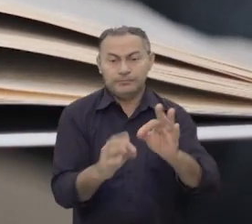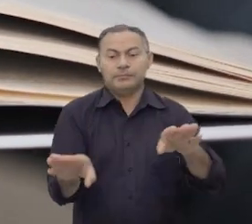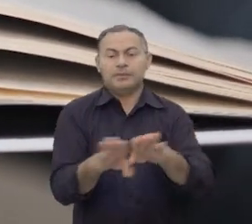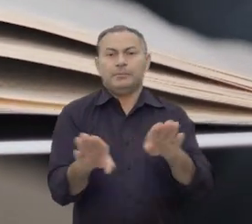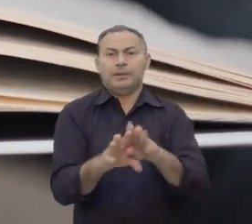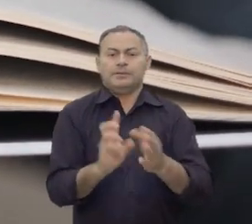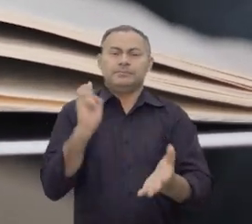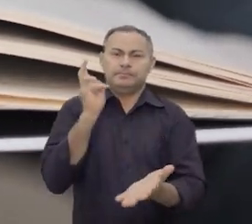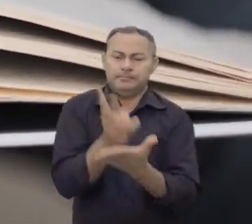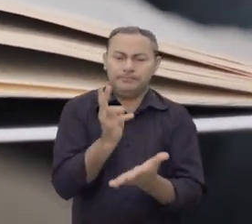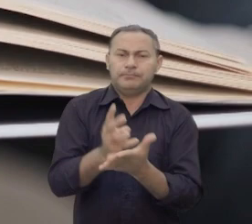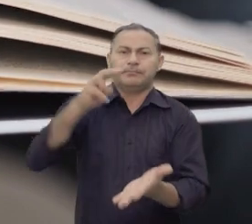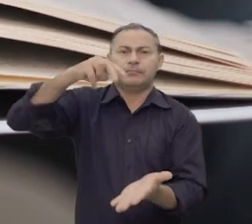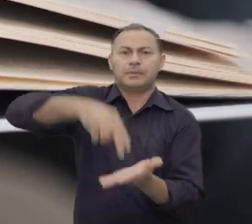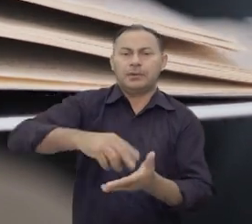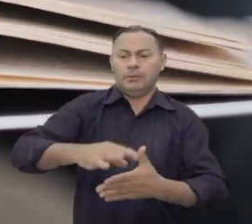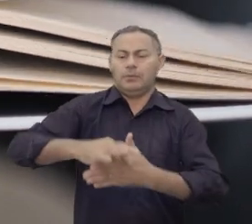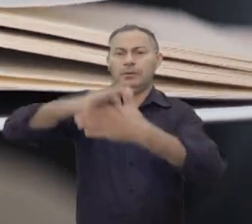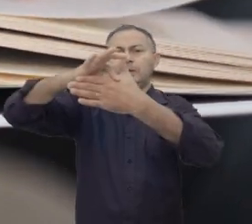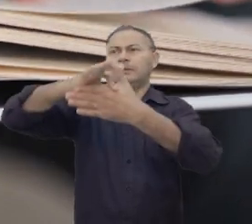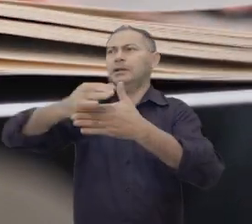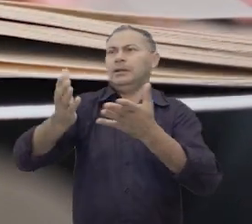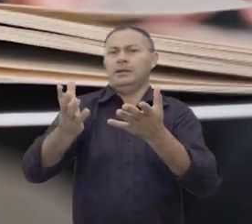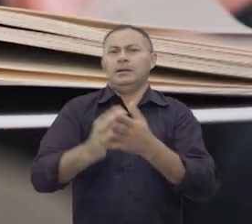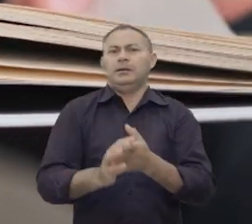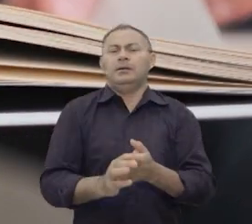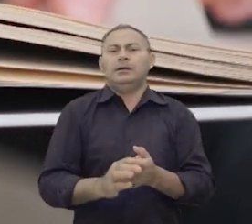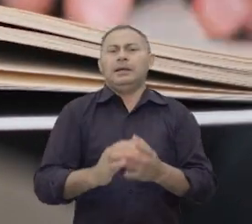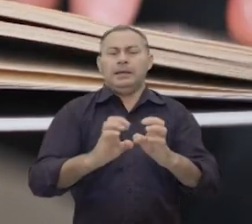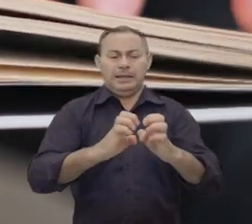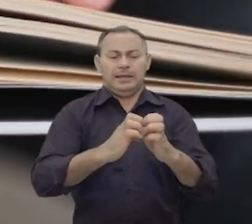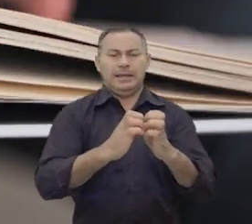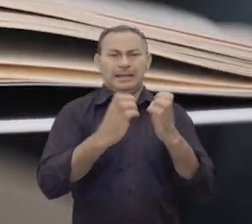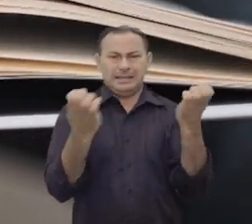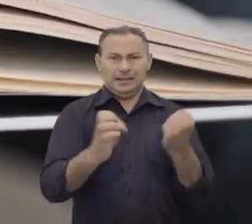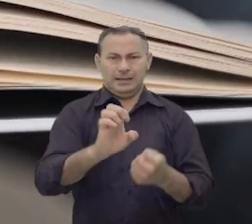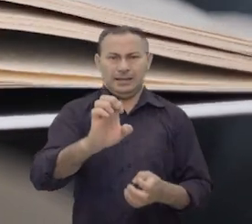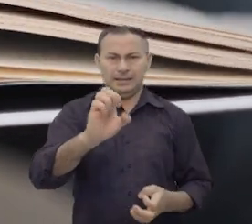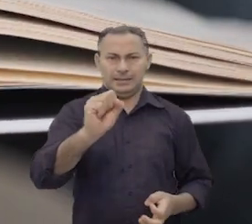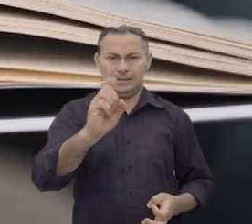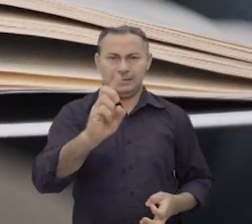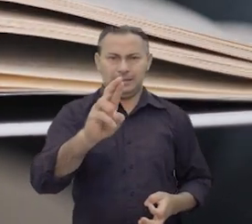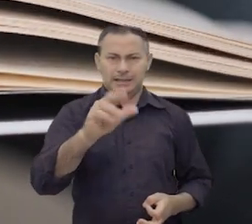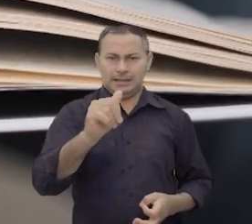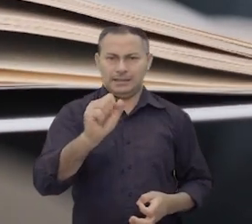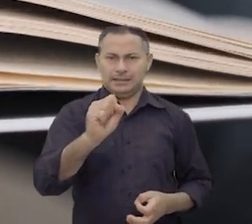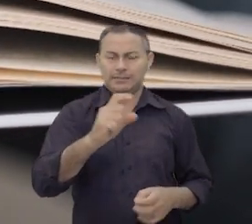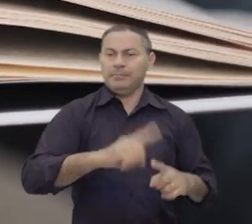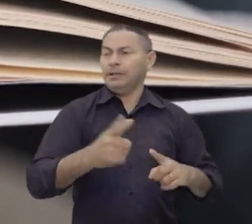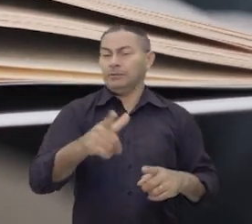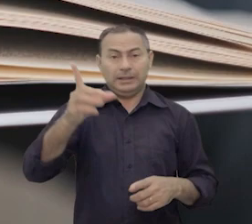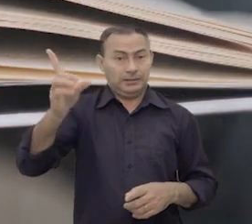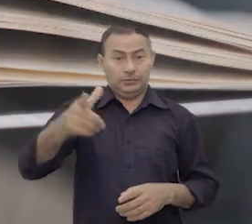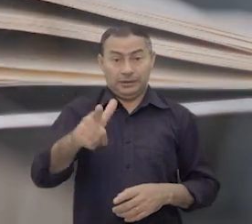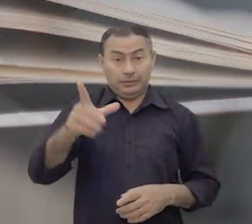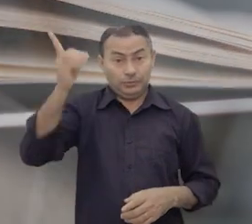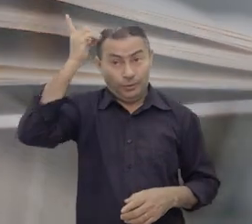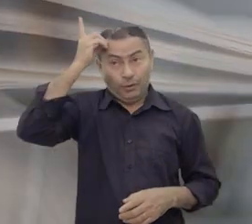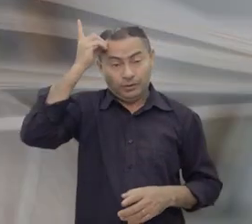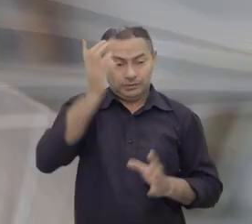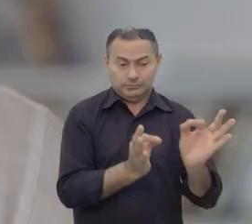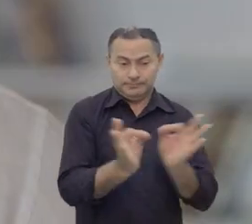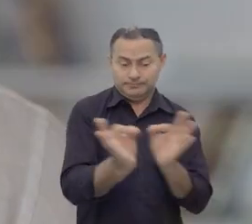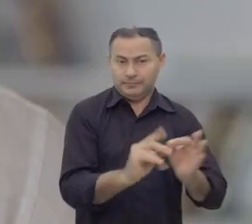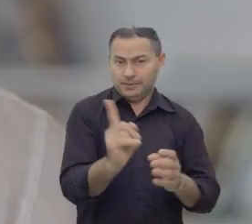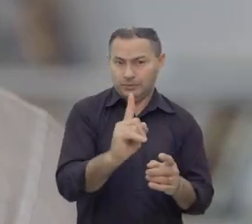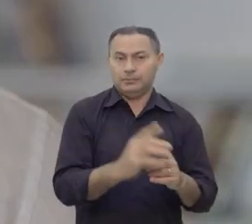organizacional. Também são frequentes os líderes tipo Esdras, mas que não têm esse dom. O tipo Esdras não tem o